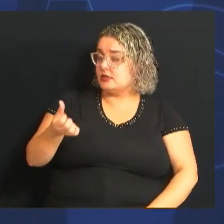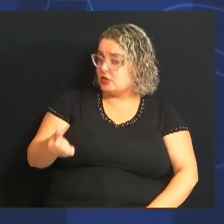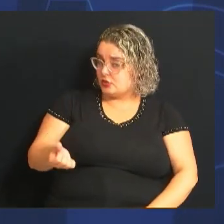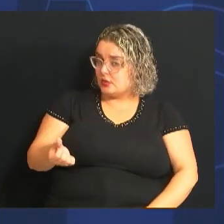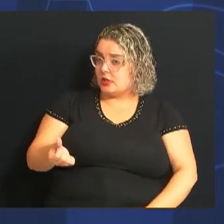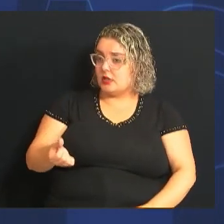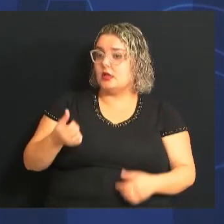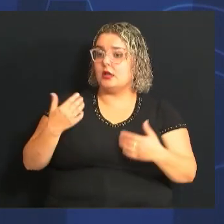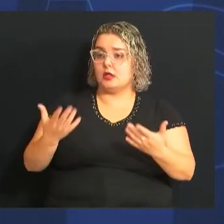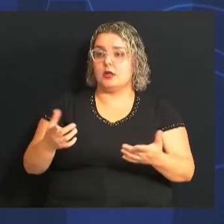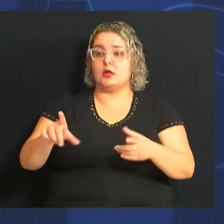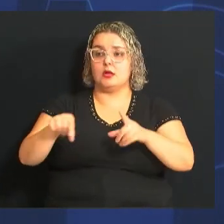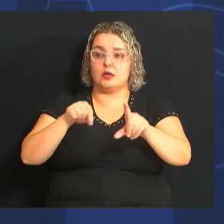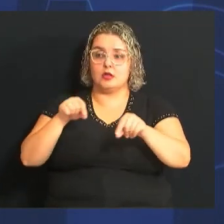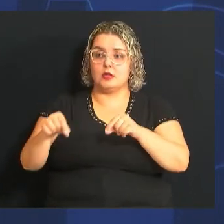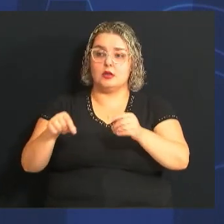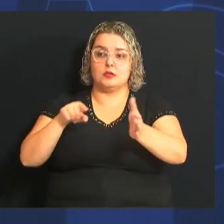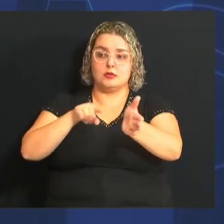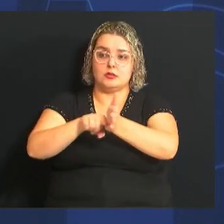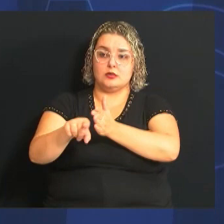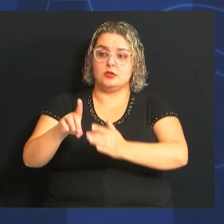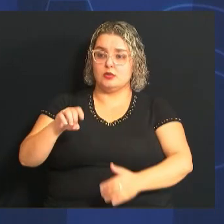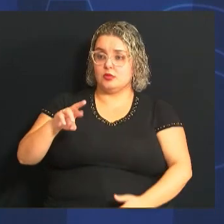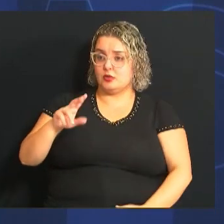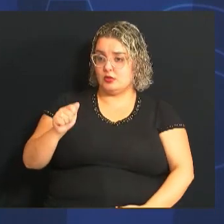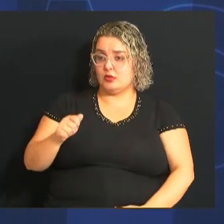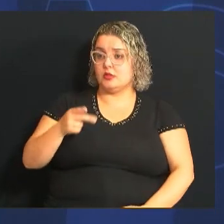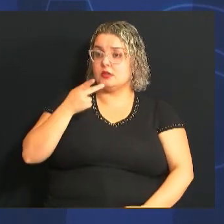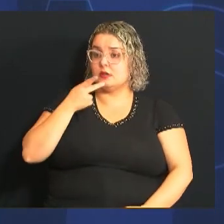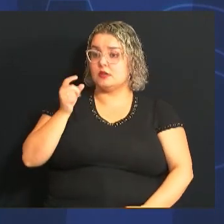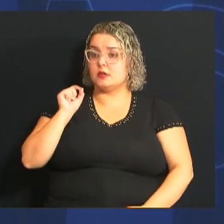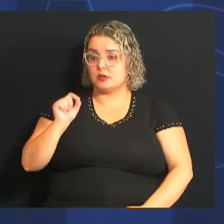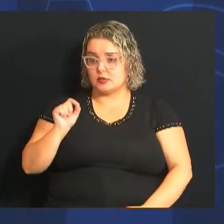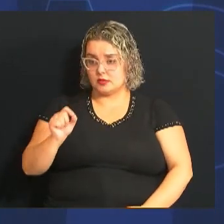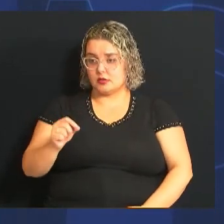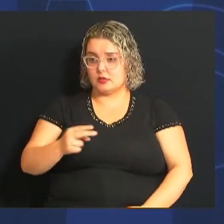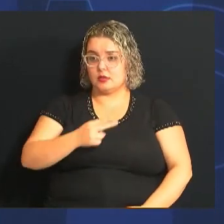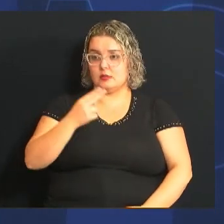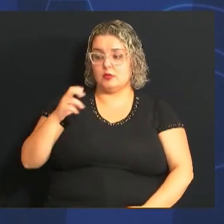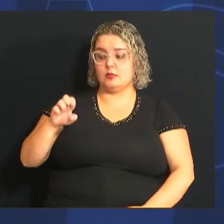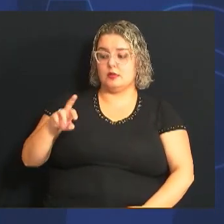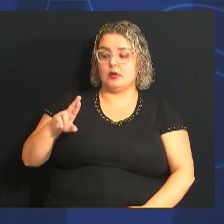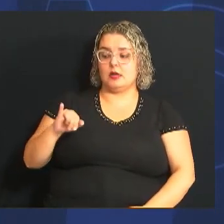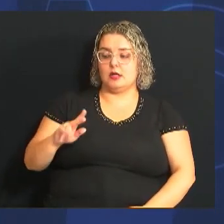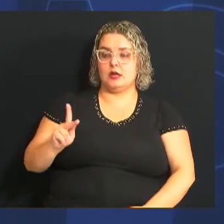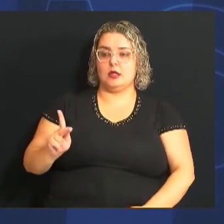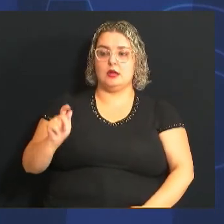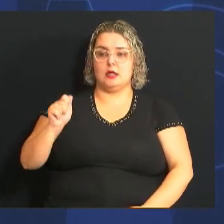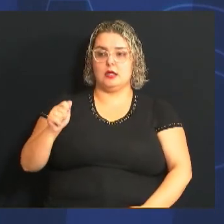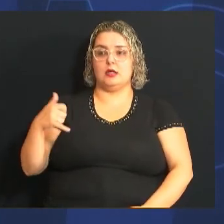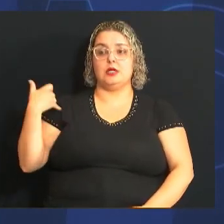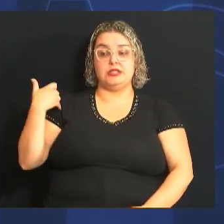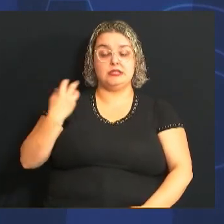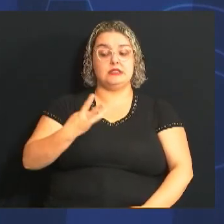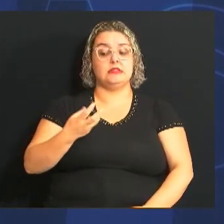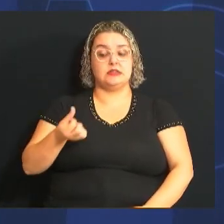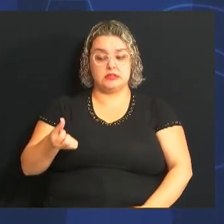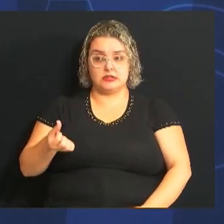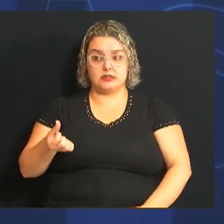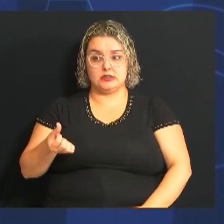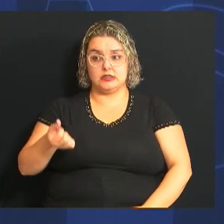978293776. Eu selecionei um aqui, Dora, e diz o seguinte: meu nome é Érica, eu tenho 36 anos,